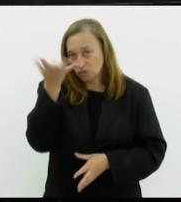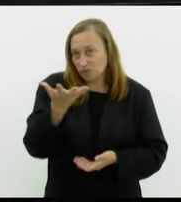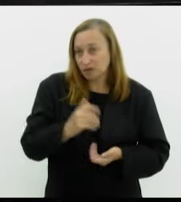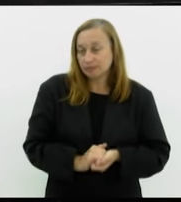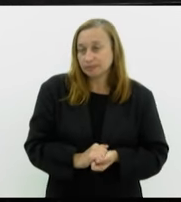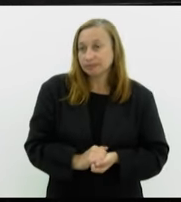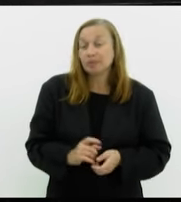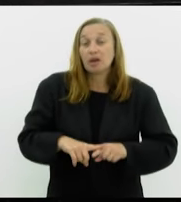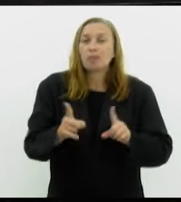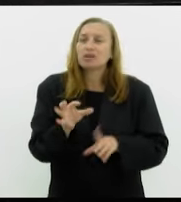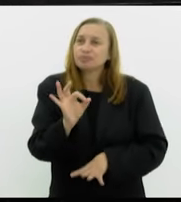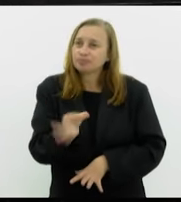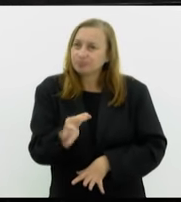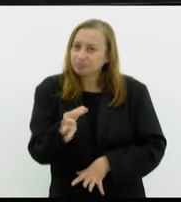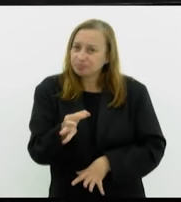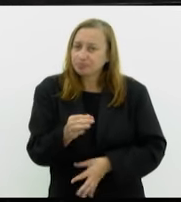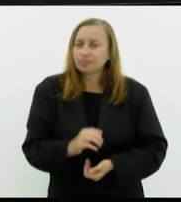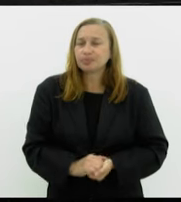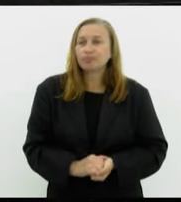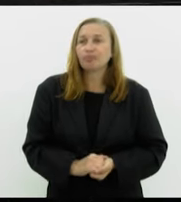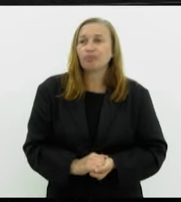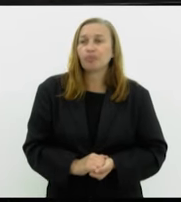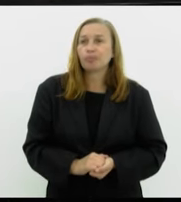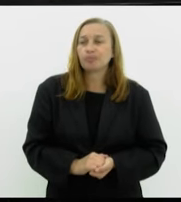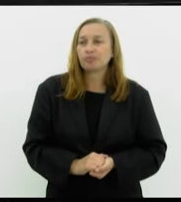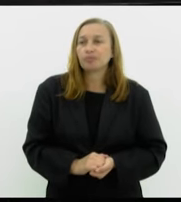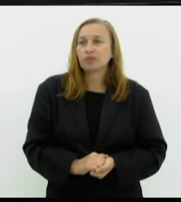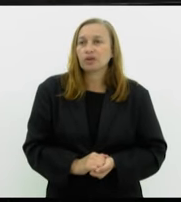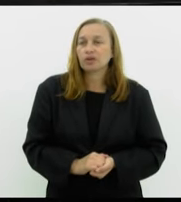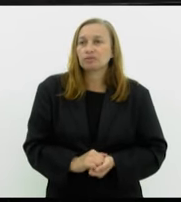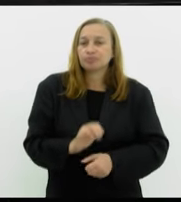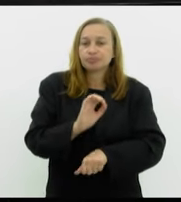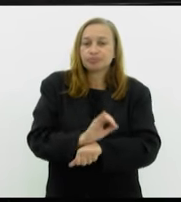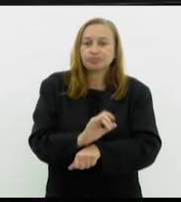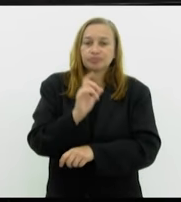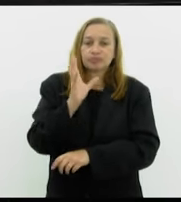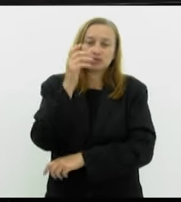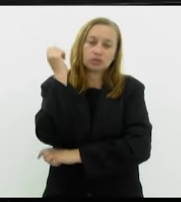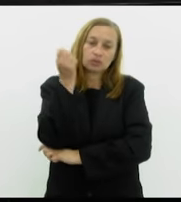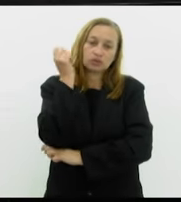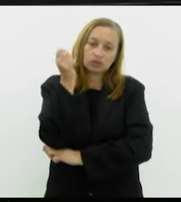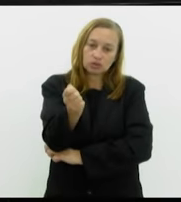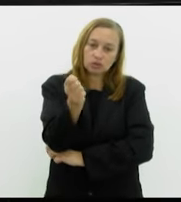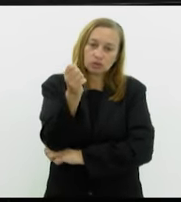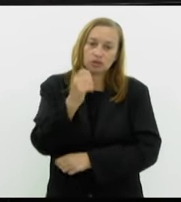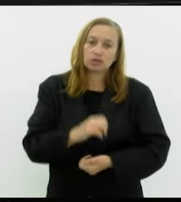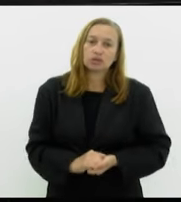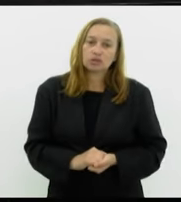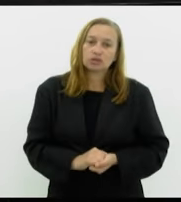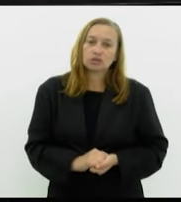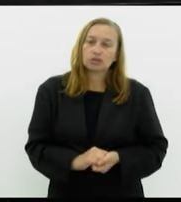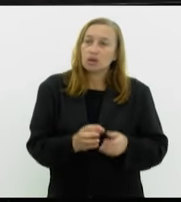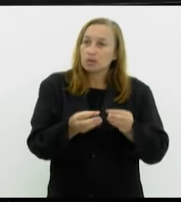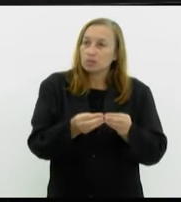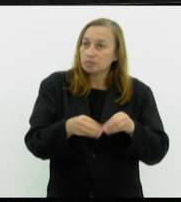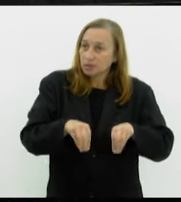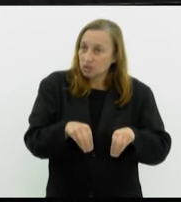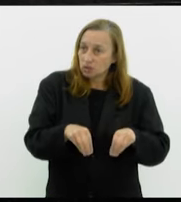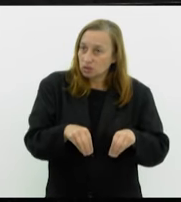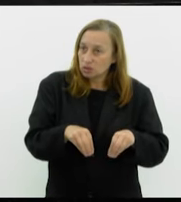Agora, o fato significativo é que o estado do Rio Grande do Sul, com prejuízos que